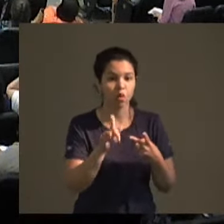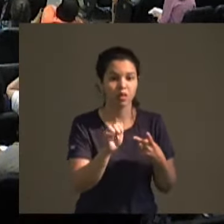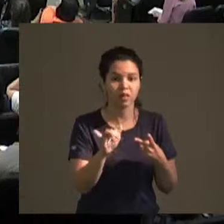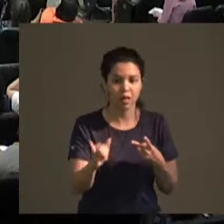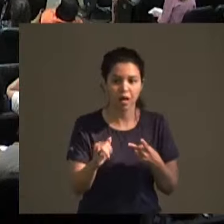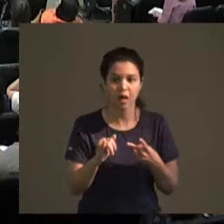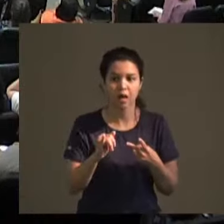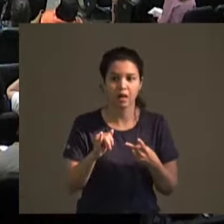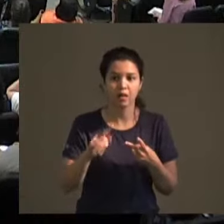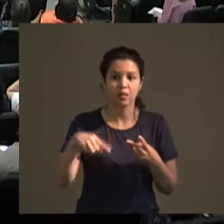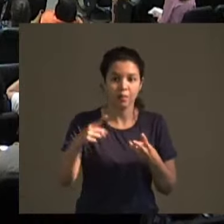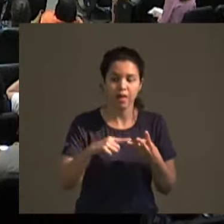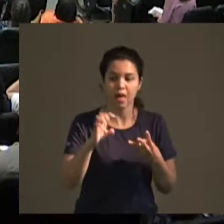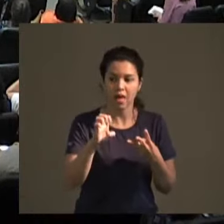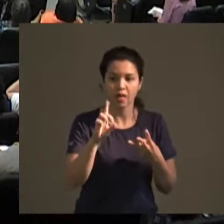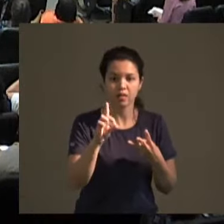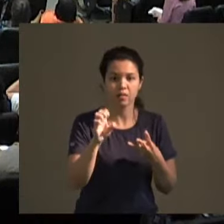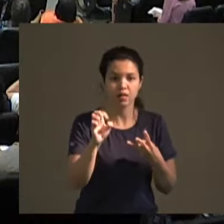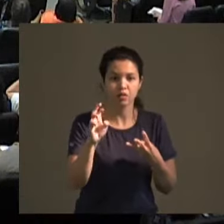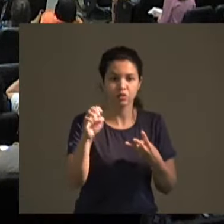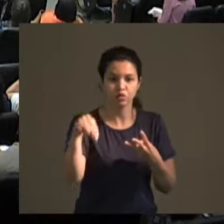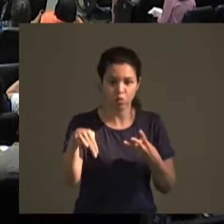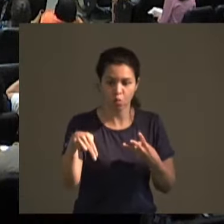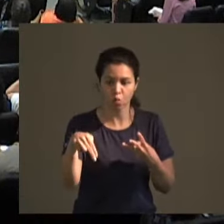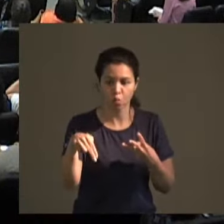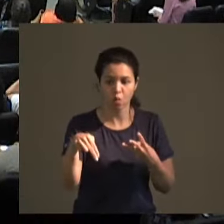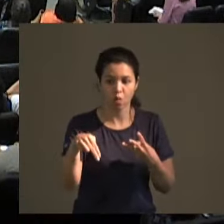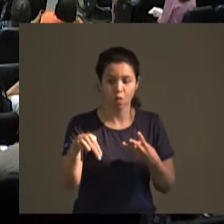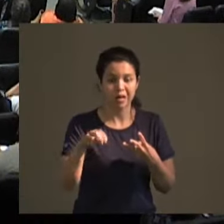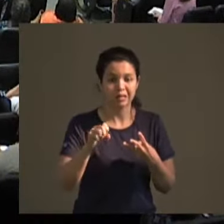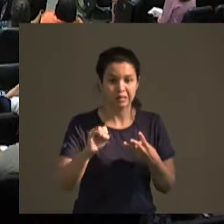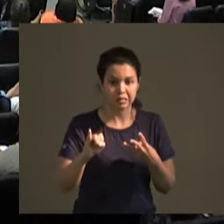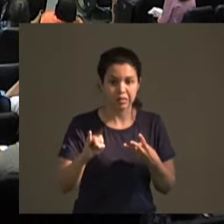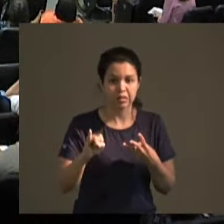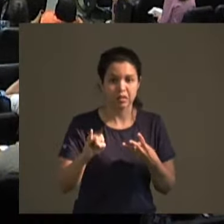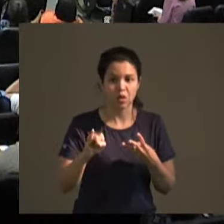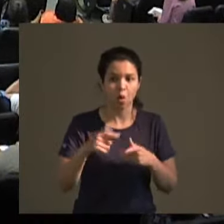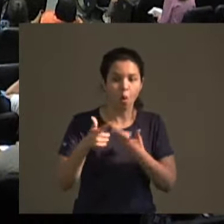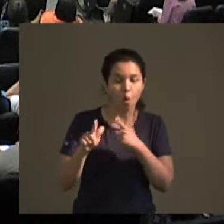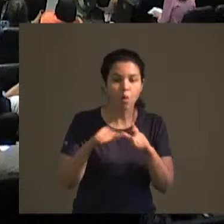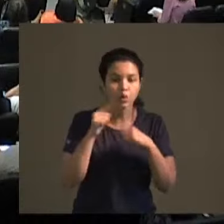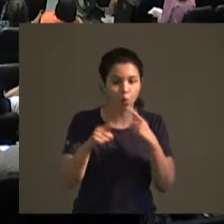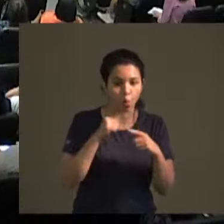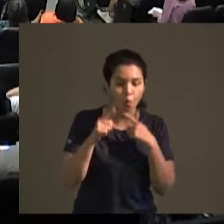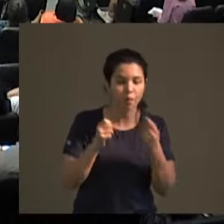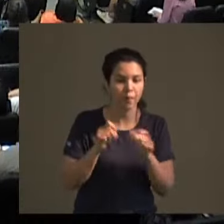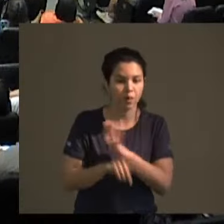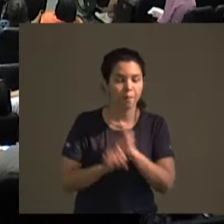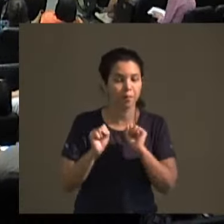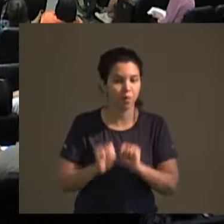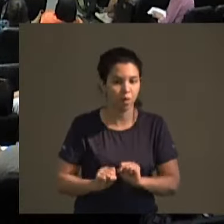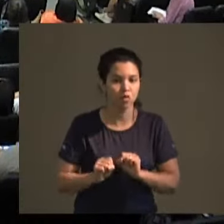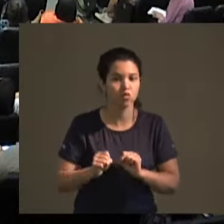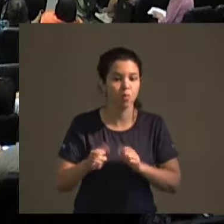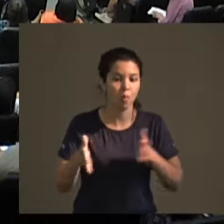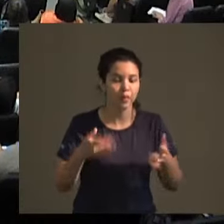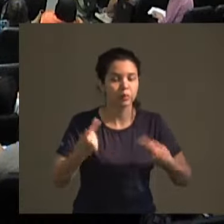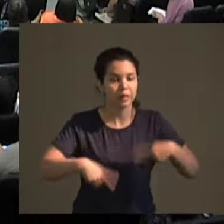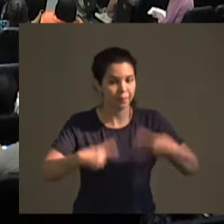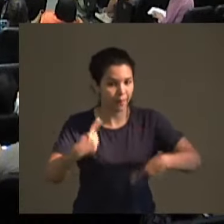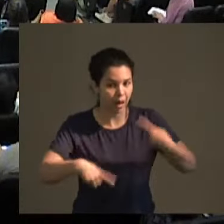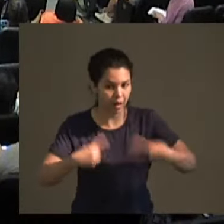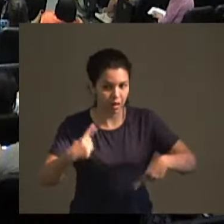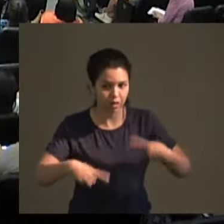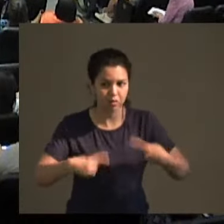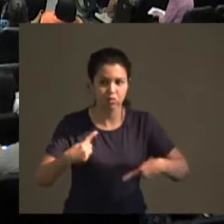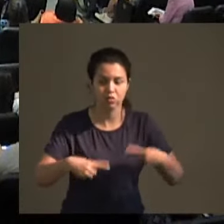o Anderson também. E se tiverem mais questionamentos, podem ser feitos com eles, que vai ser um momento de debate também.